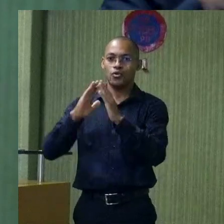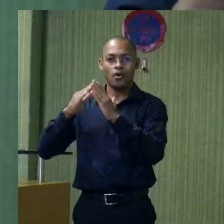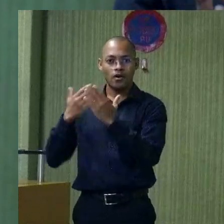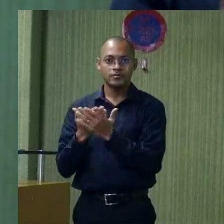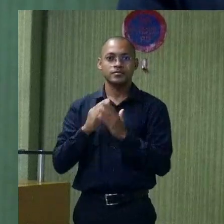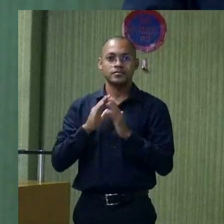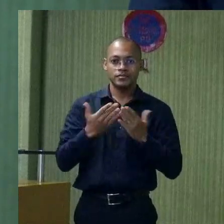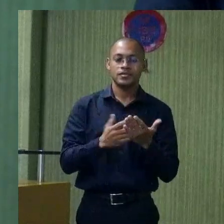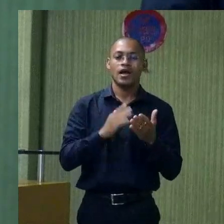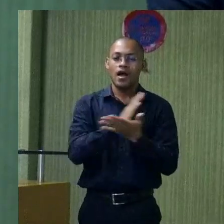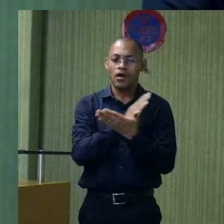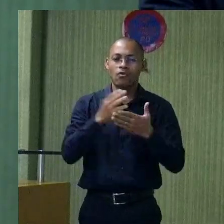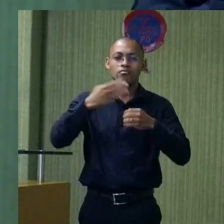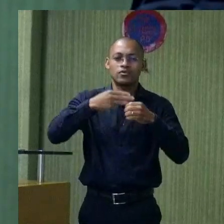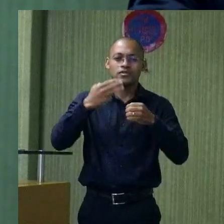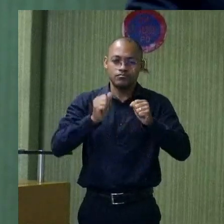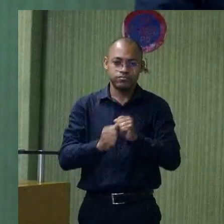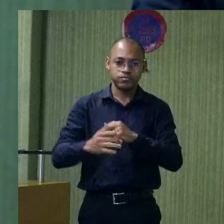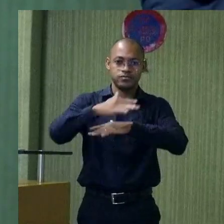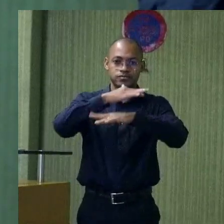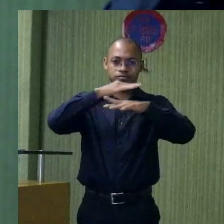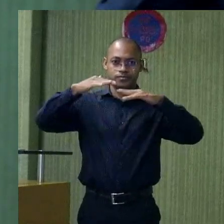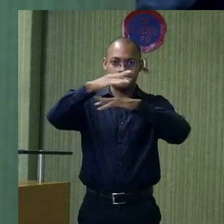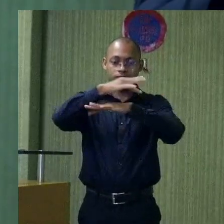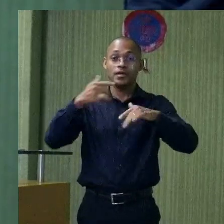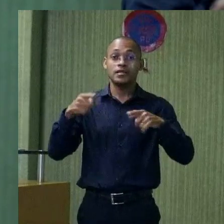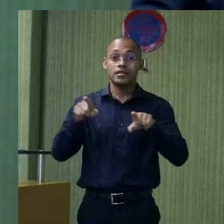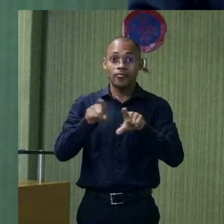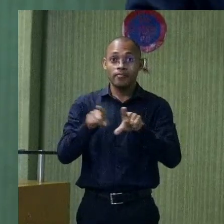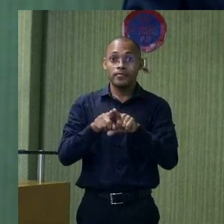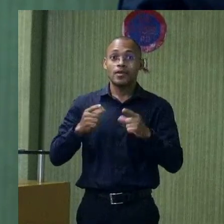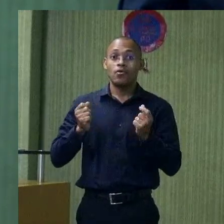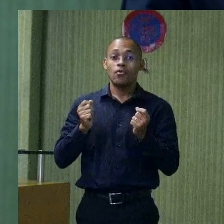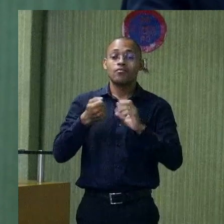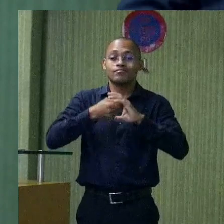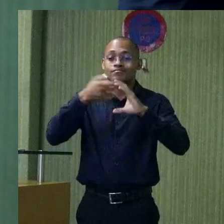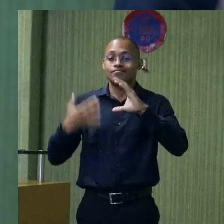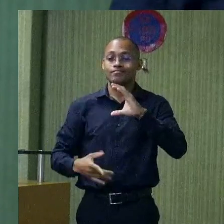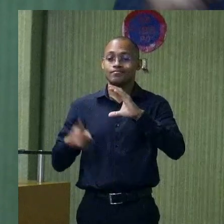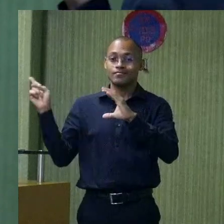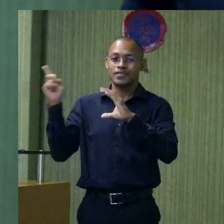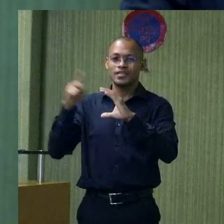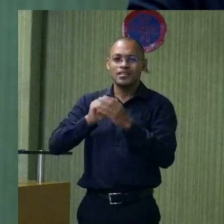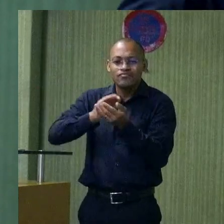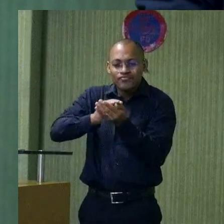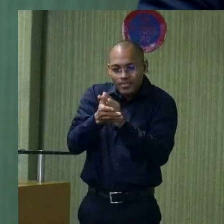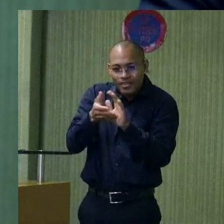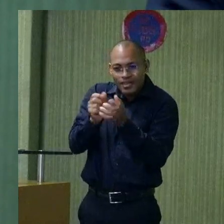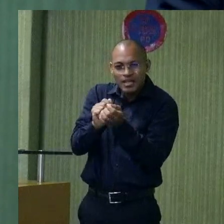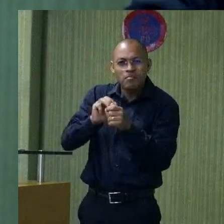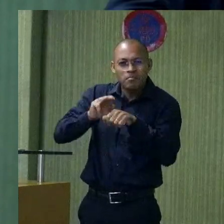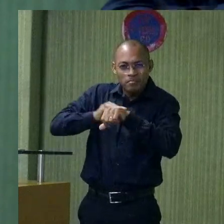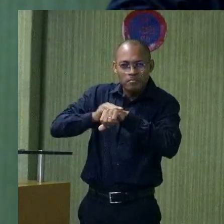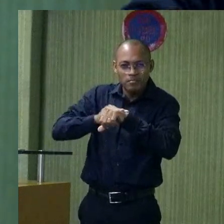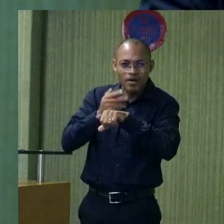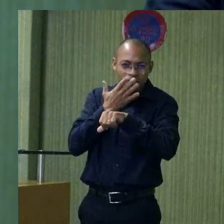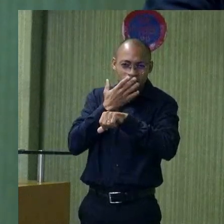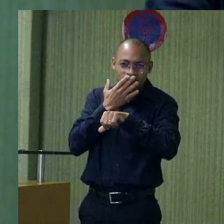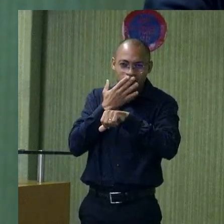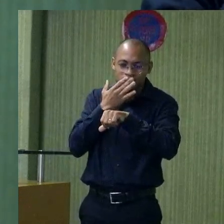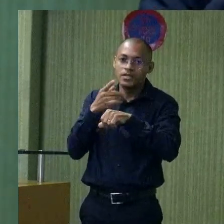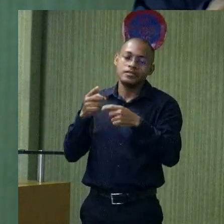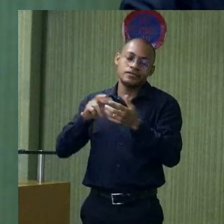muito atingidos a característica que aconteceu dessa lama marrom que vocês veem é que além dela ter muita